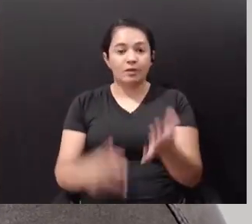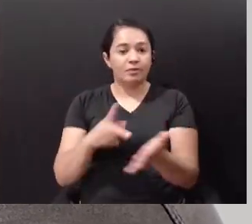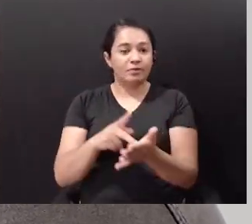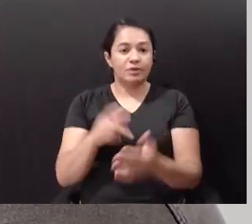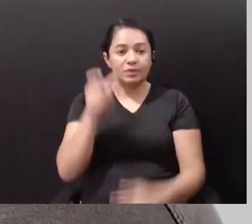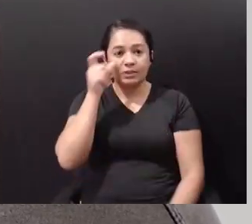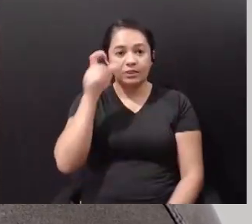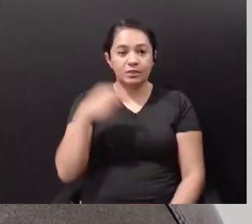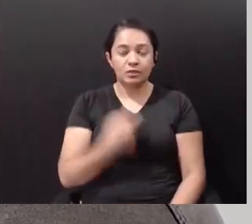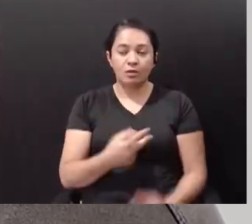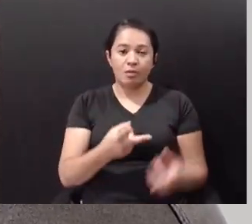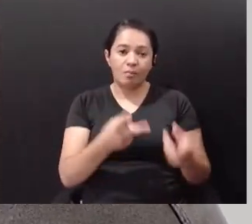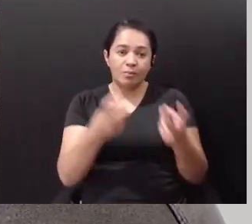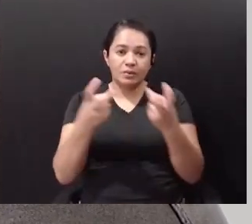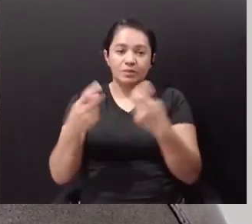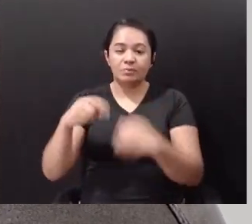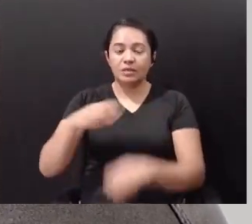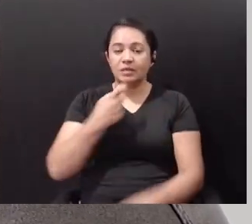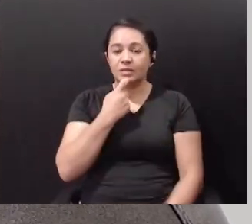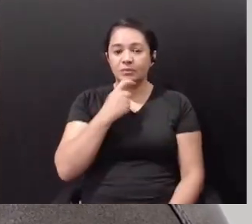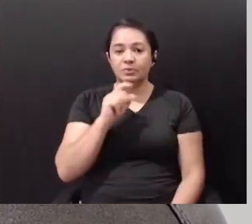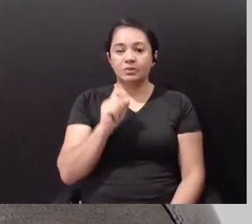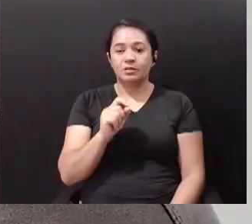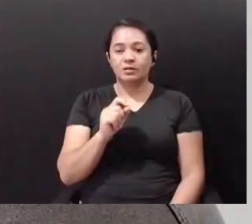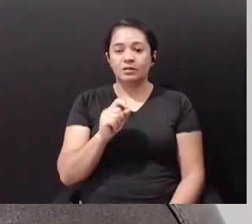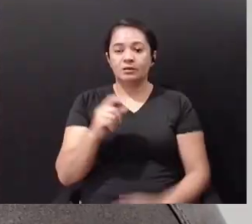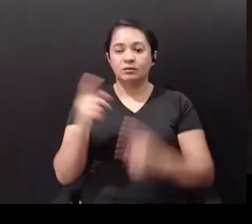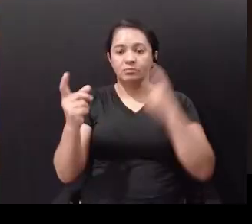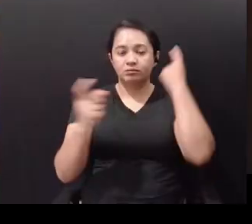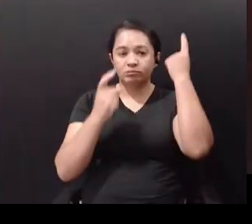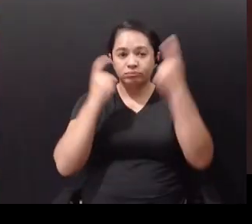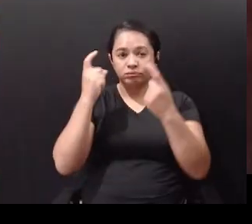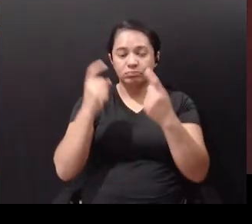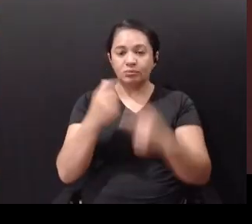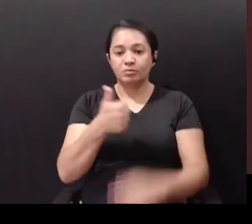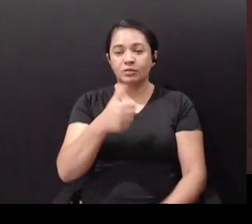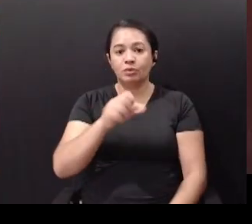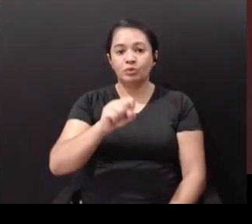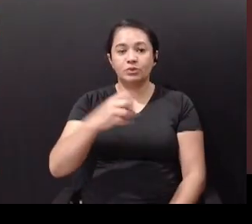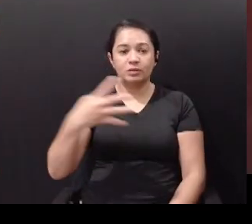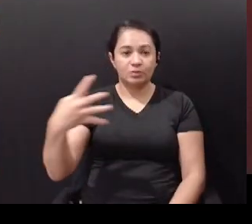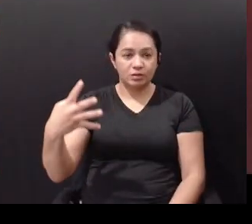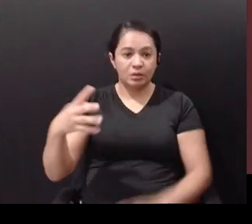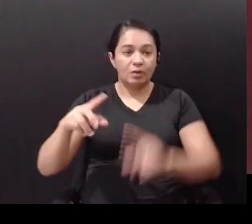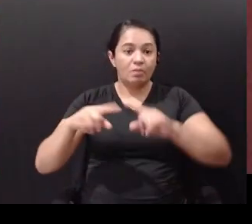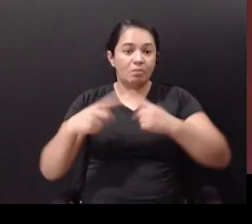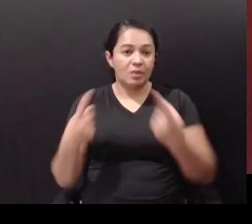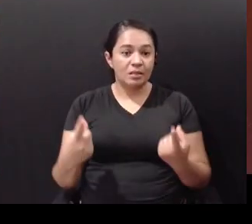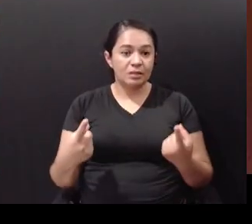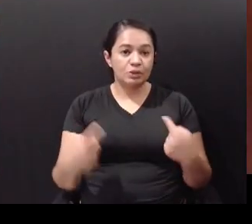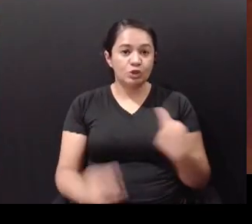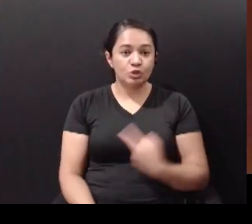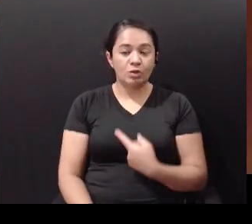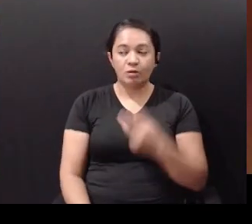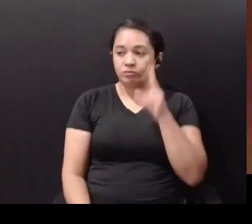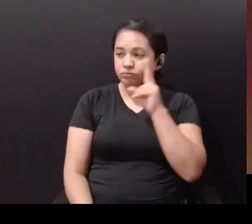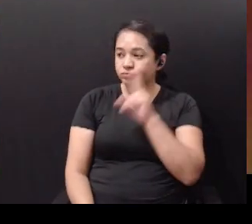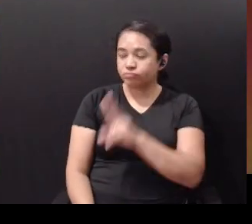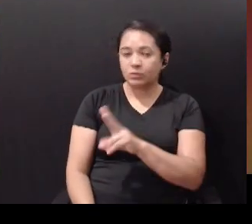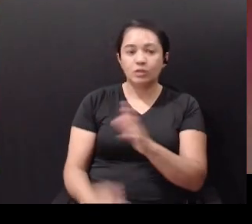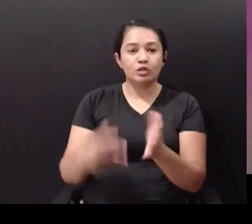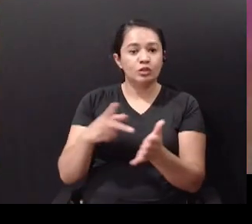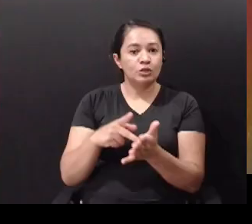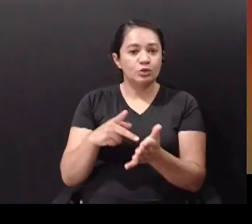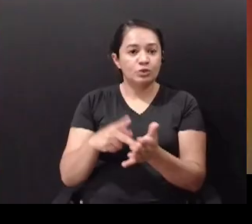realmente em Campinas essa preocupação em 1844, mas quando nós olhamos de fato, o que a gente